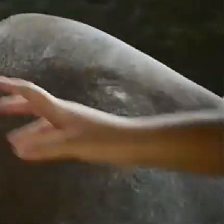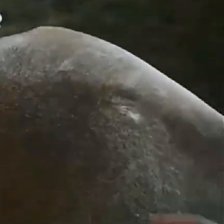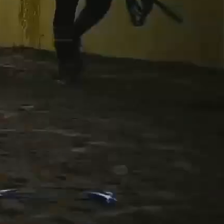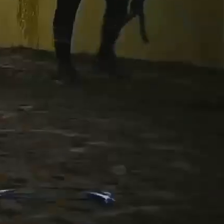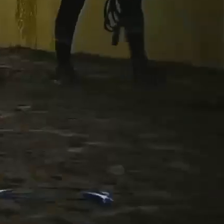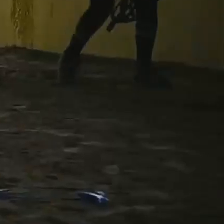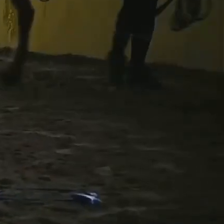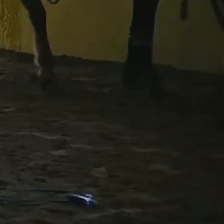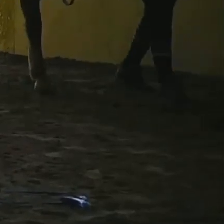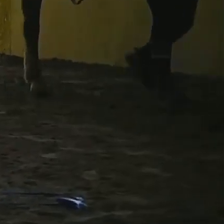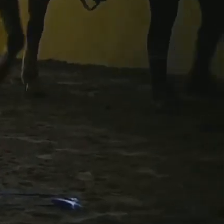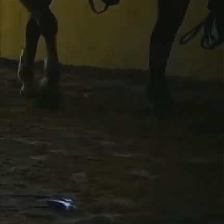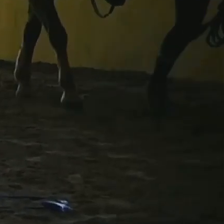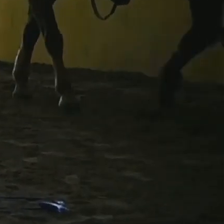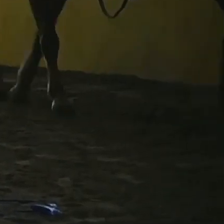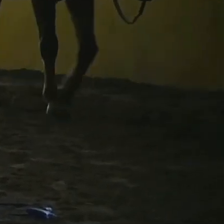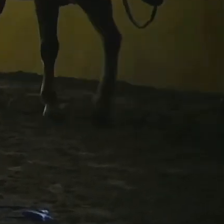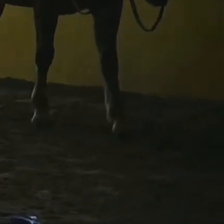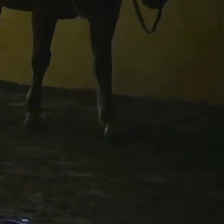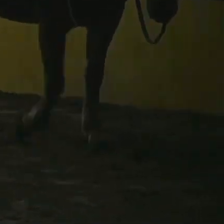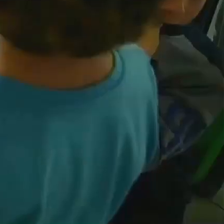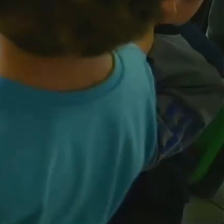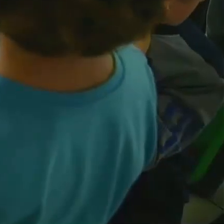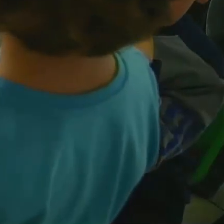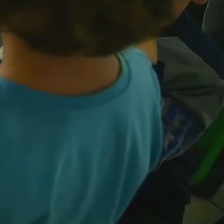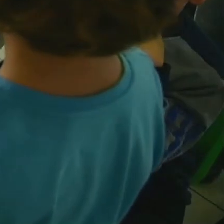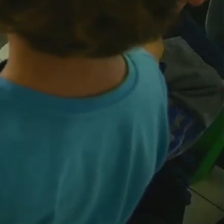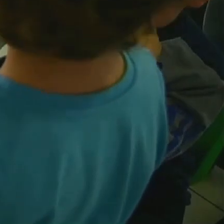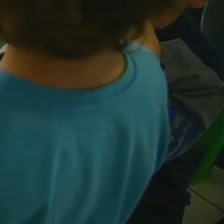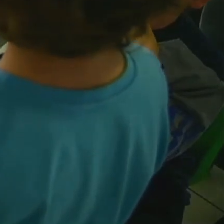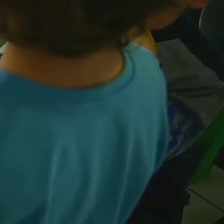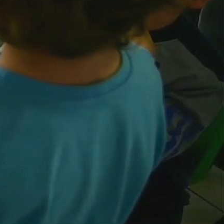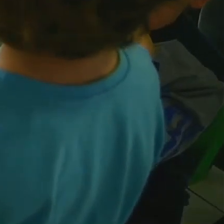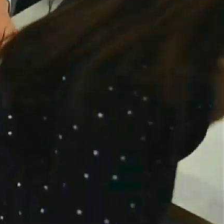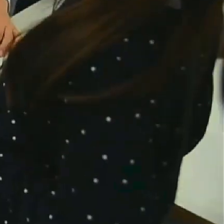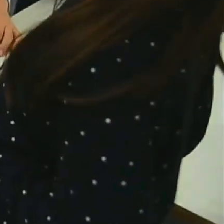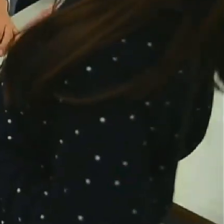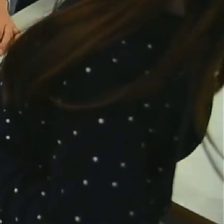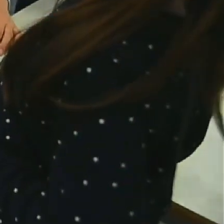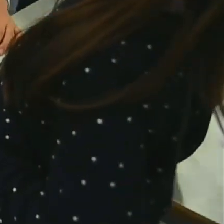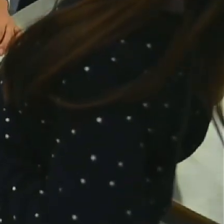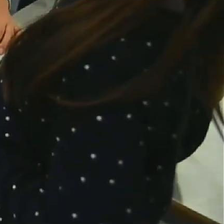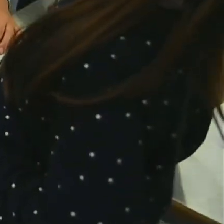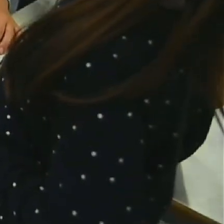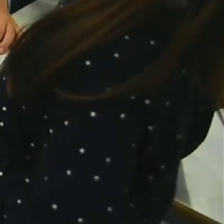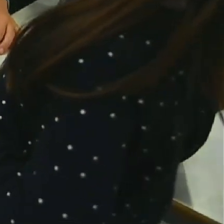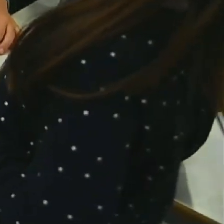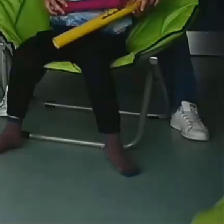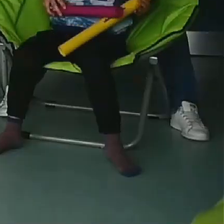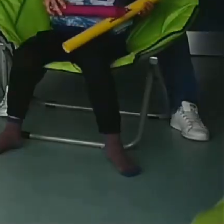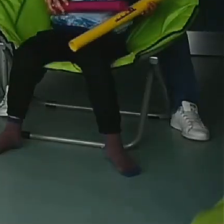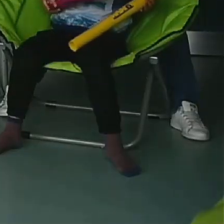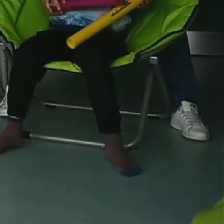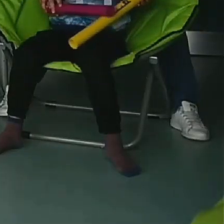depois também assume um caráter verdadeiramente inovador porque permite que estes alunos tenham uma resposta nas interrupções letivas do